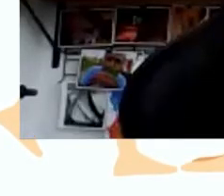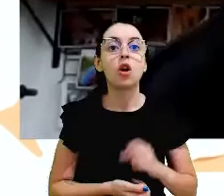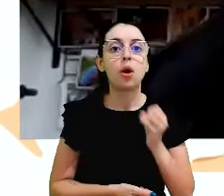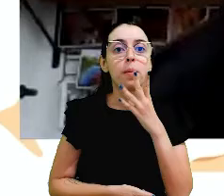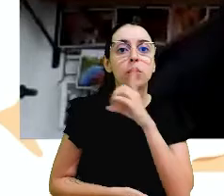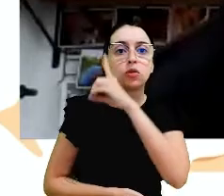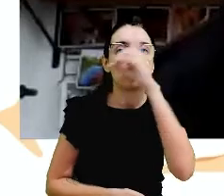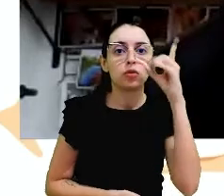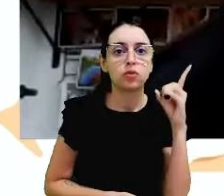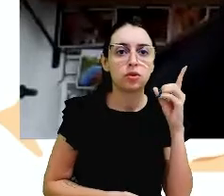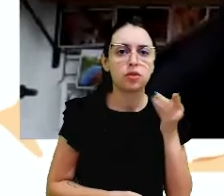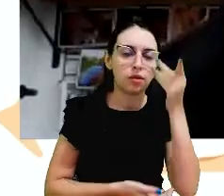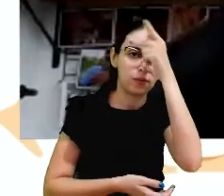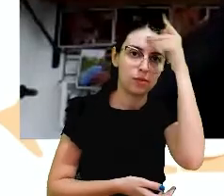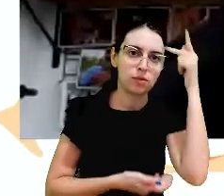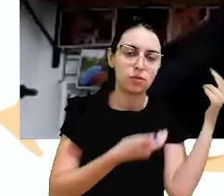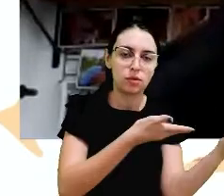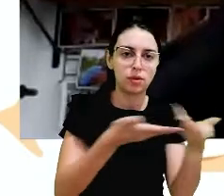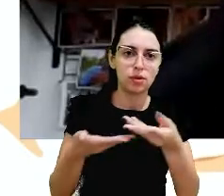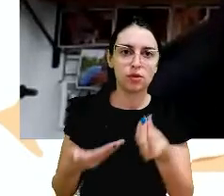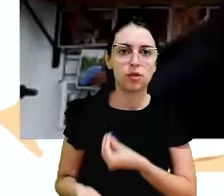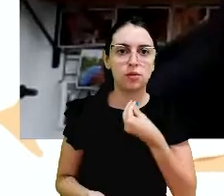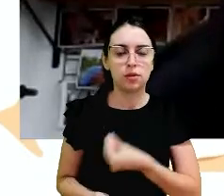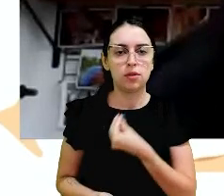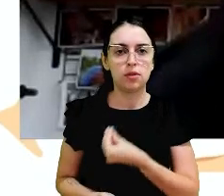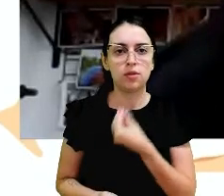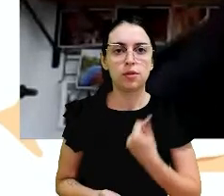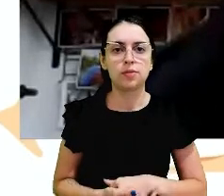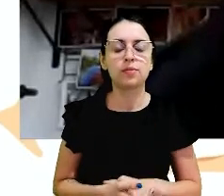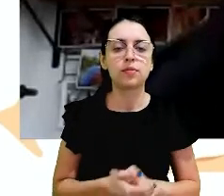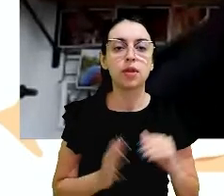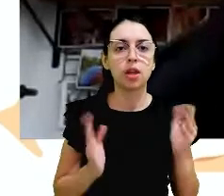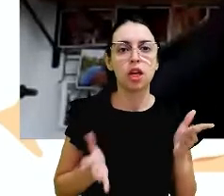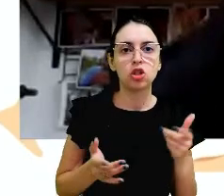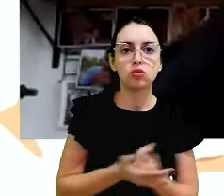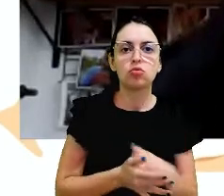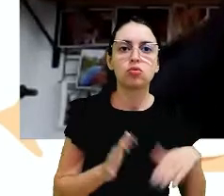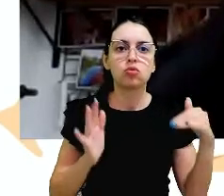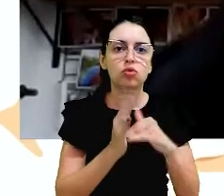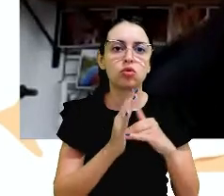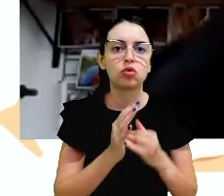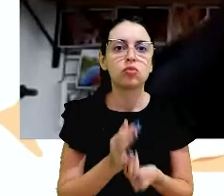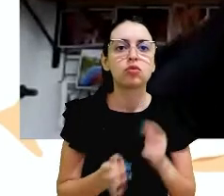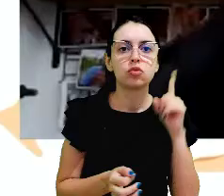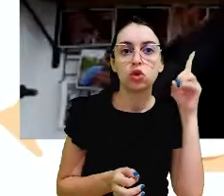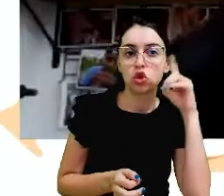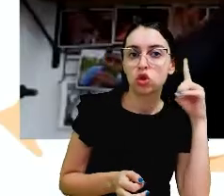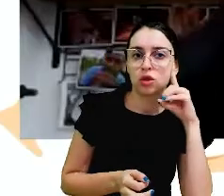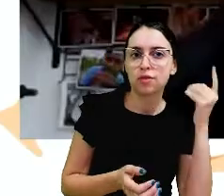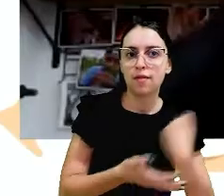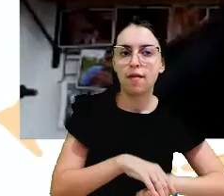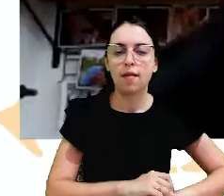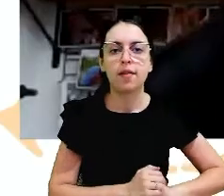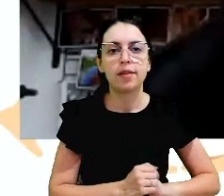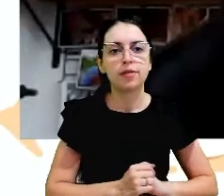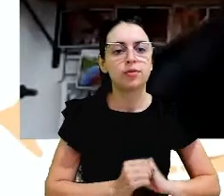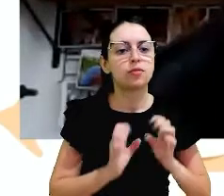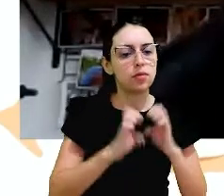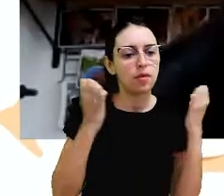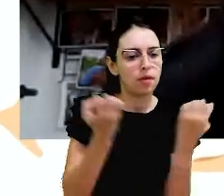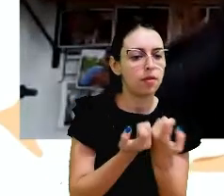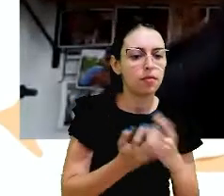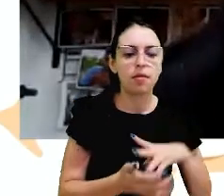Bom dia a todos e a todas que estão presentes neste último dia desse seminário incrível que está